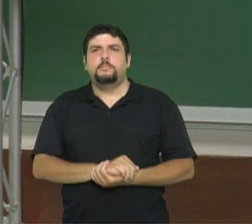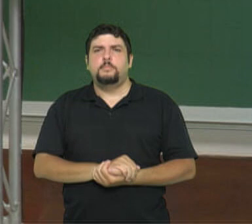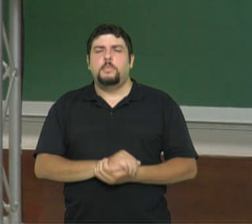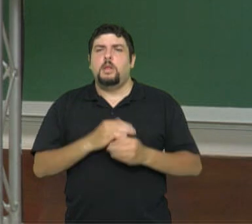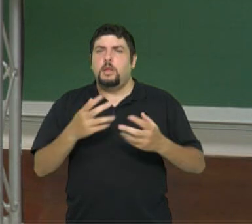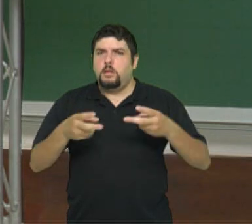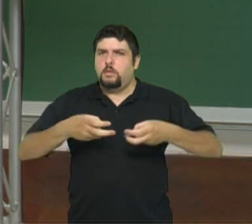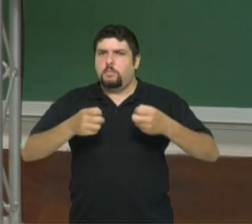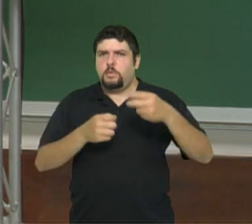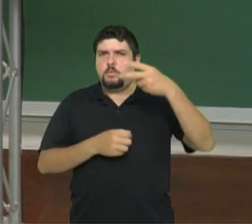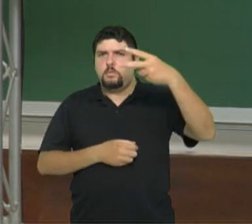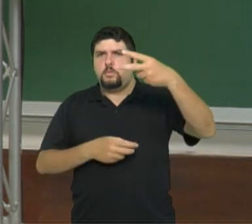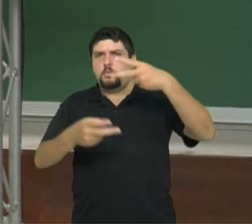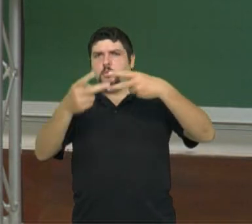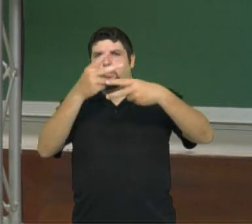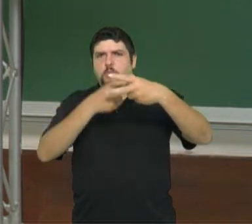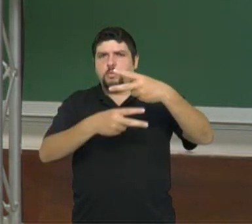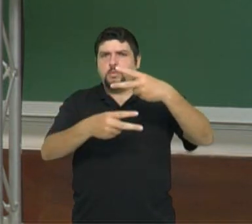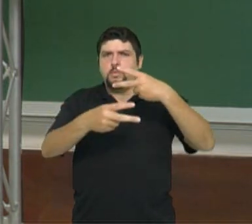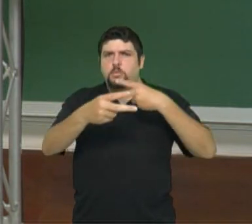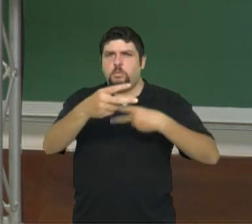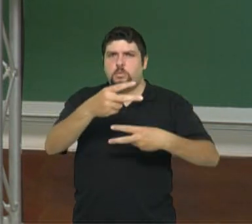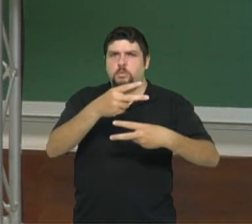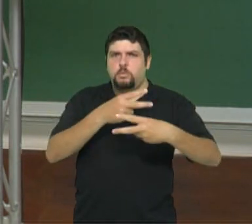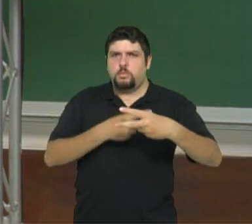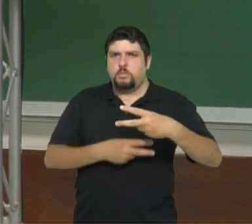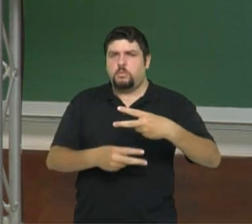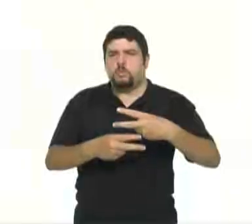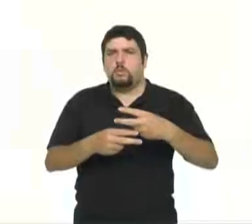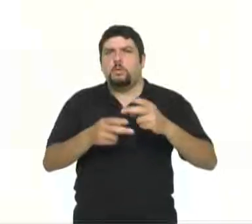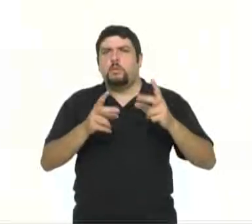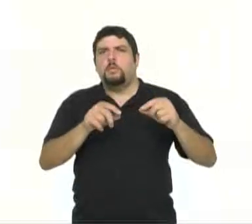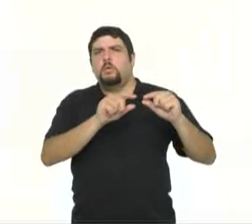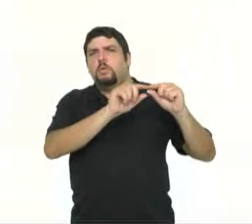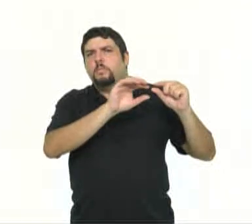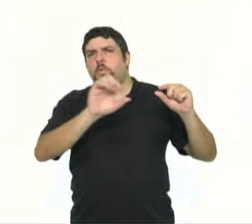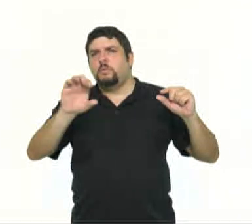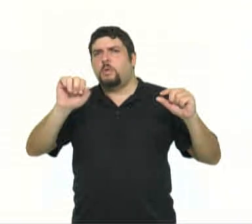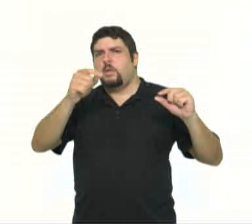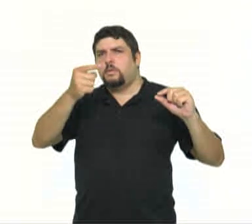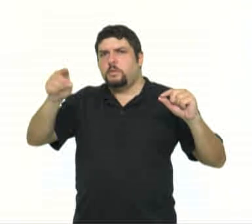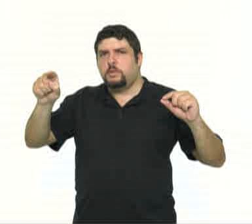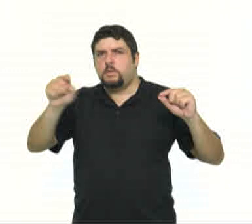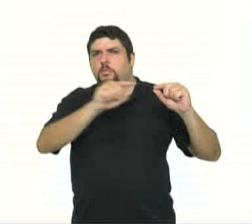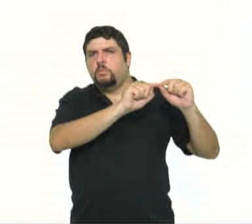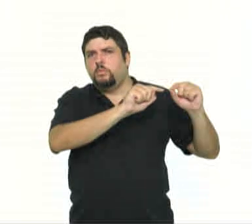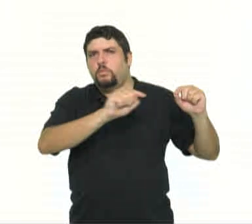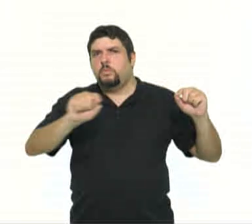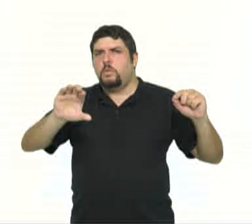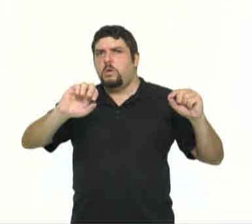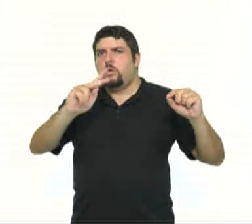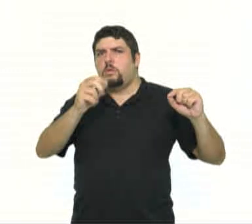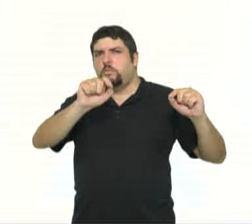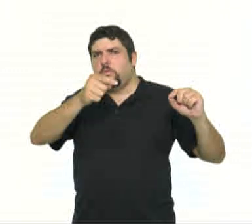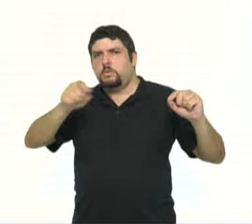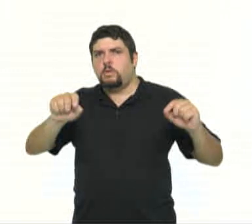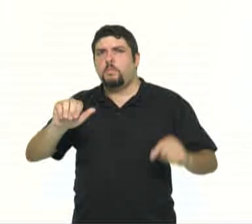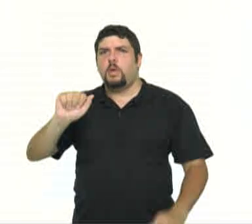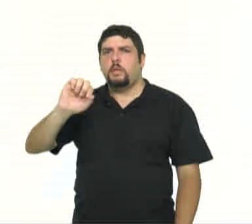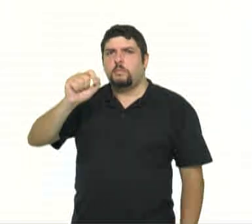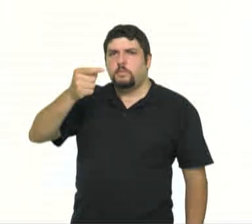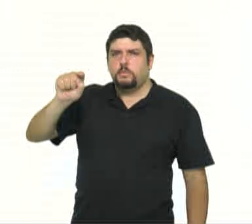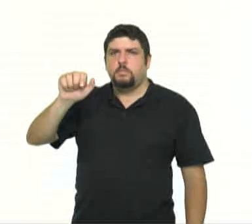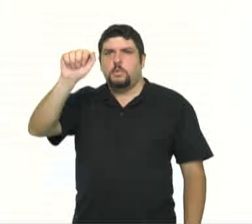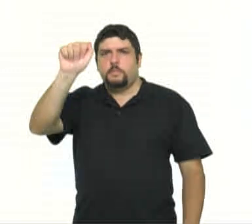dois versos está vendo o mesmo final. Olha lá, então, recordação, já rimou com chão. Então, primeiro e segundo verso, letra